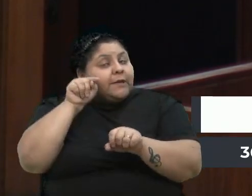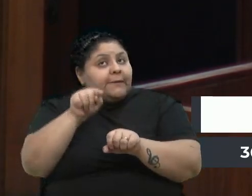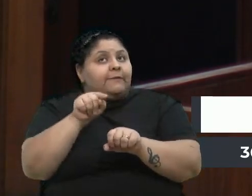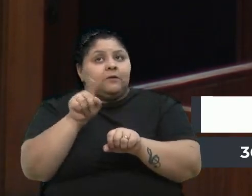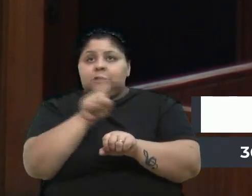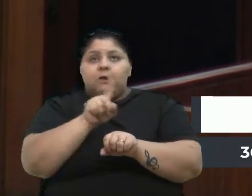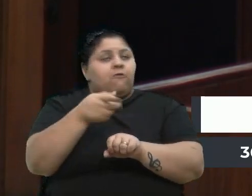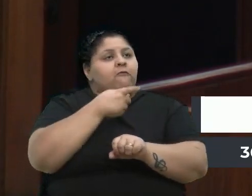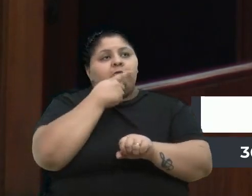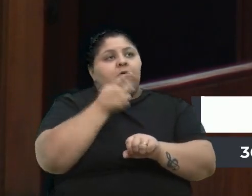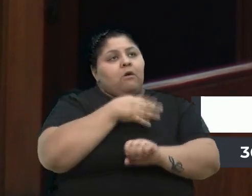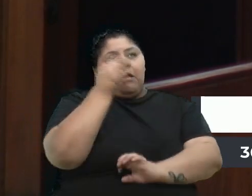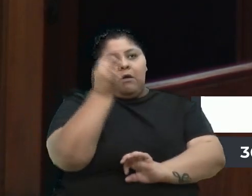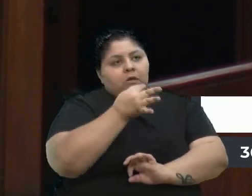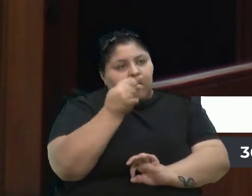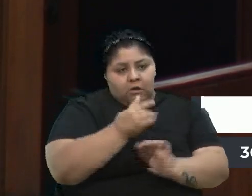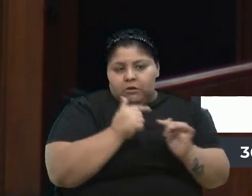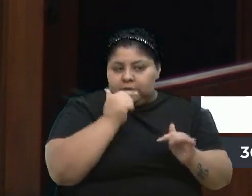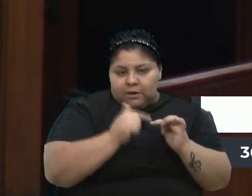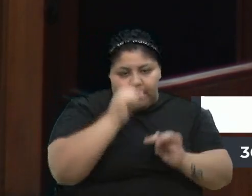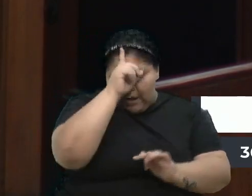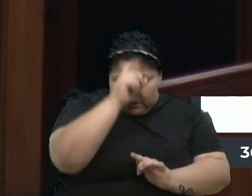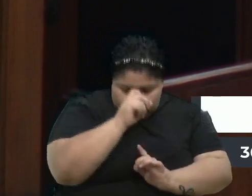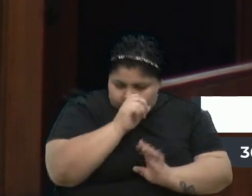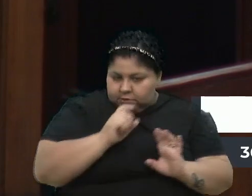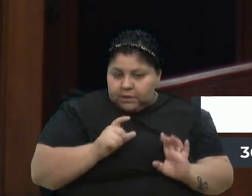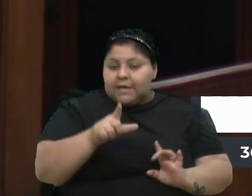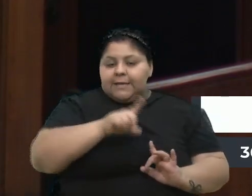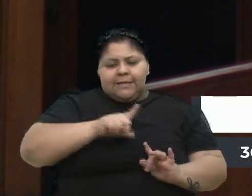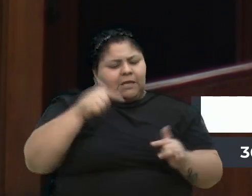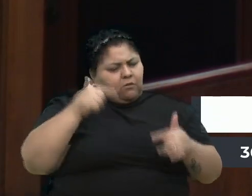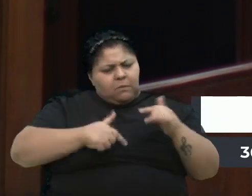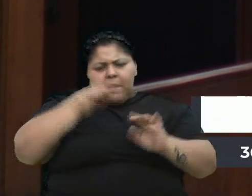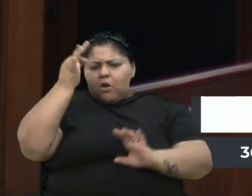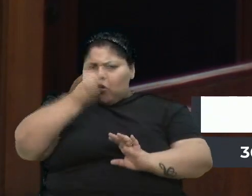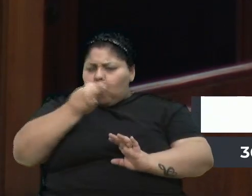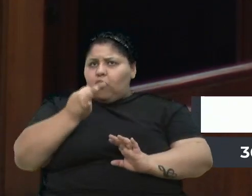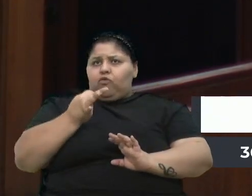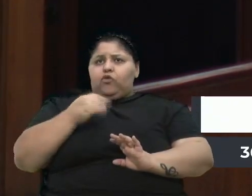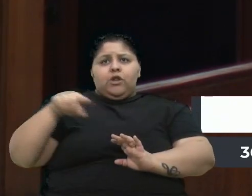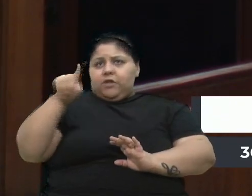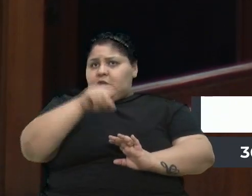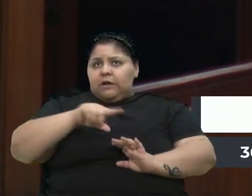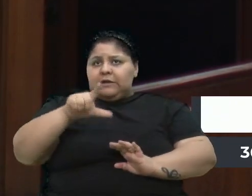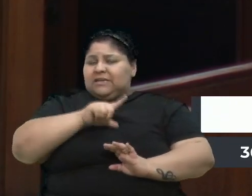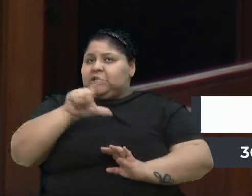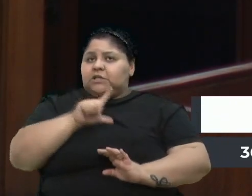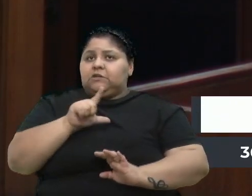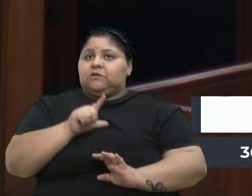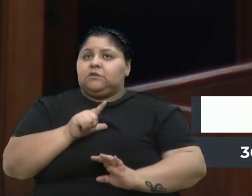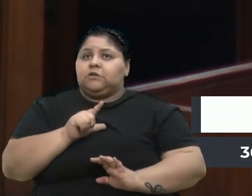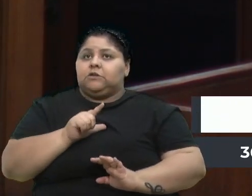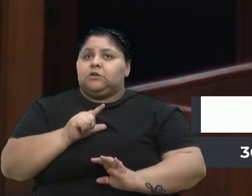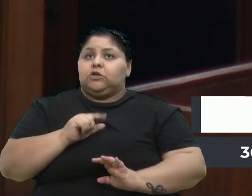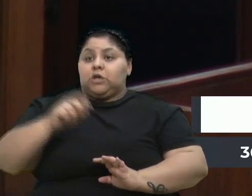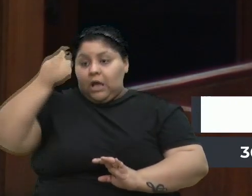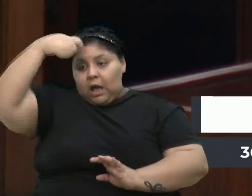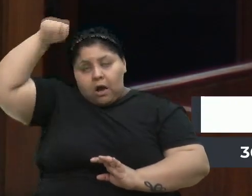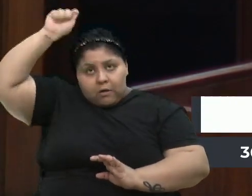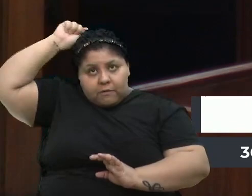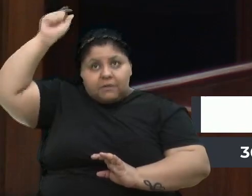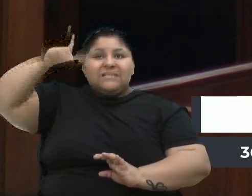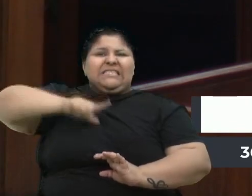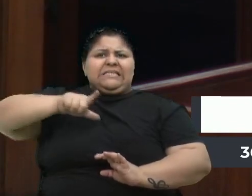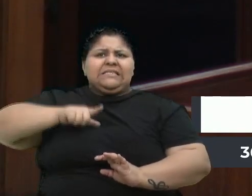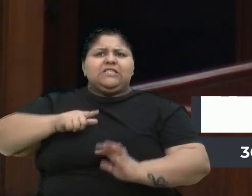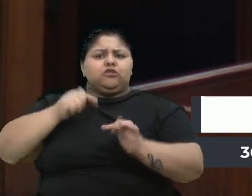falando sobre a excelência do Hospital Geral, que tem um trabalho de excelência, nós não estamos falando sobre a Universidade de Caxias do Sul, que tem